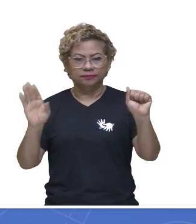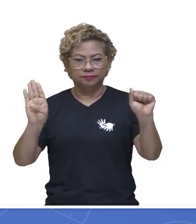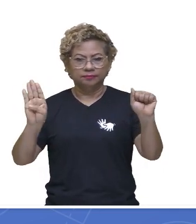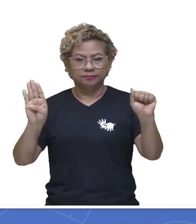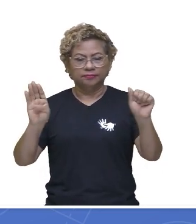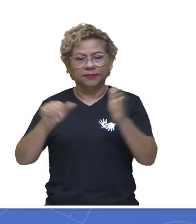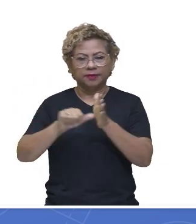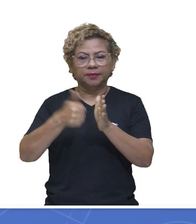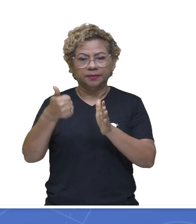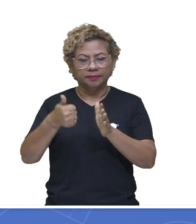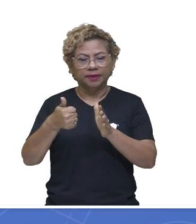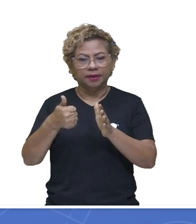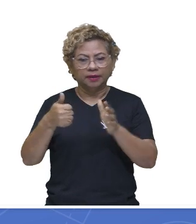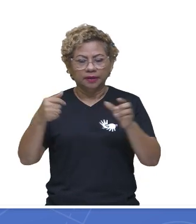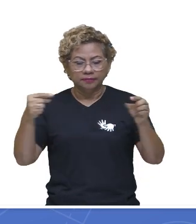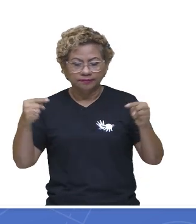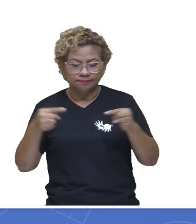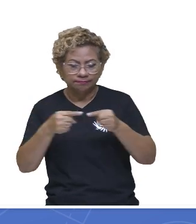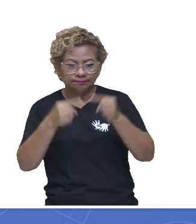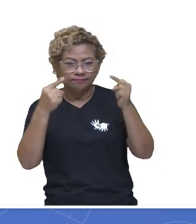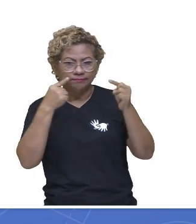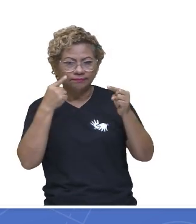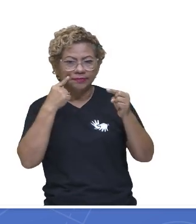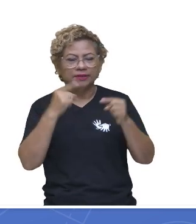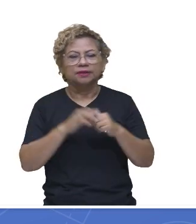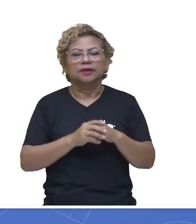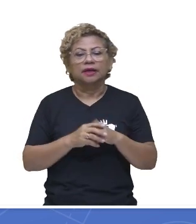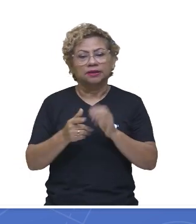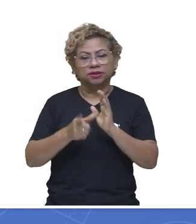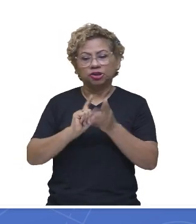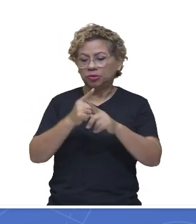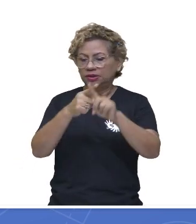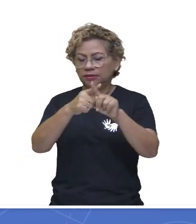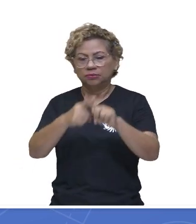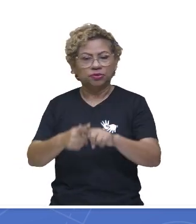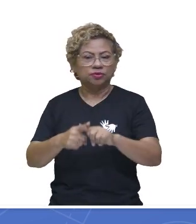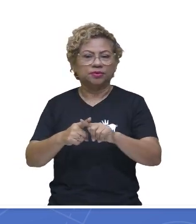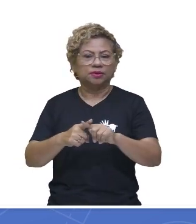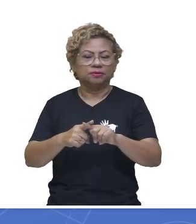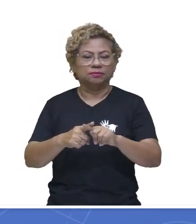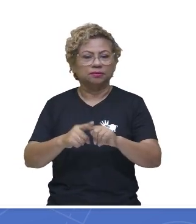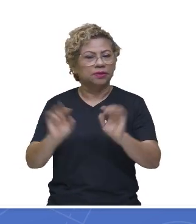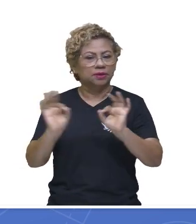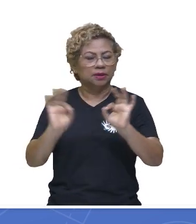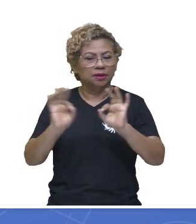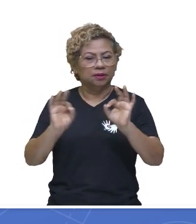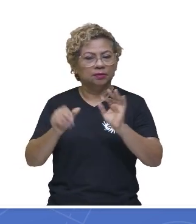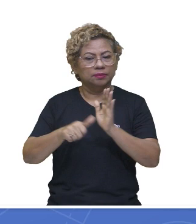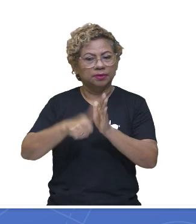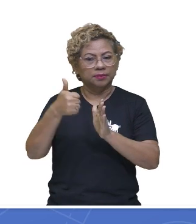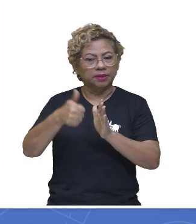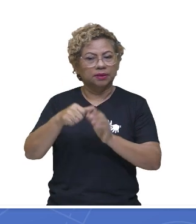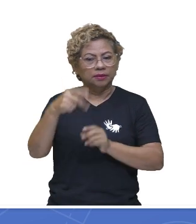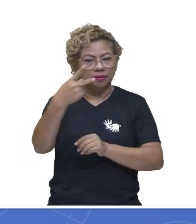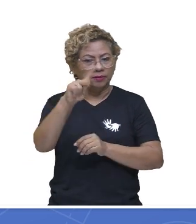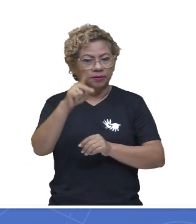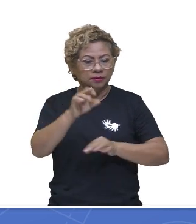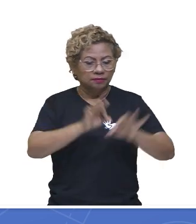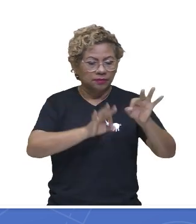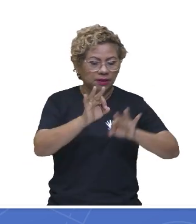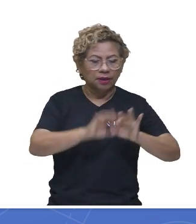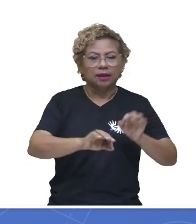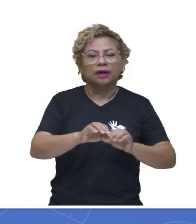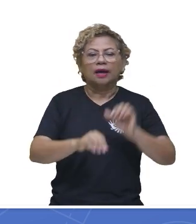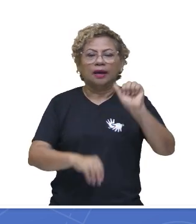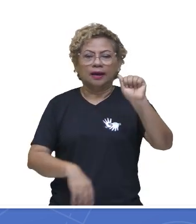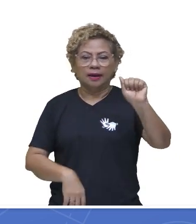essa verificação, tá? Primeiro de tudo, antes de sair multiplicando, tá? Faz essa verificação primeiro. Então, você vai primeiro